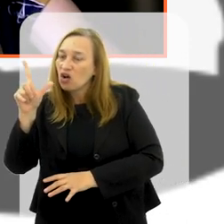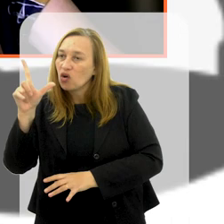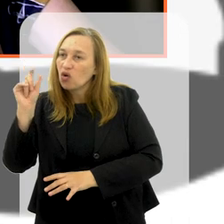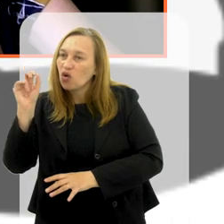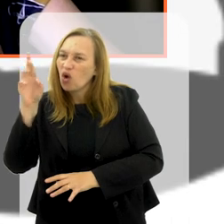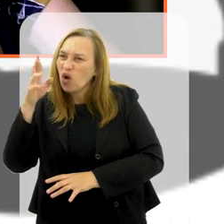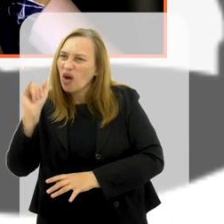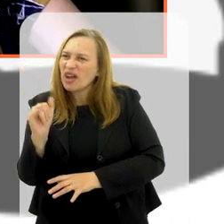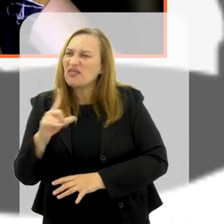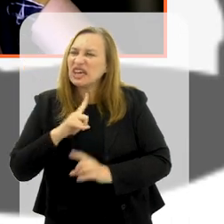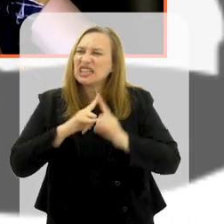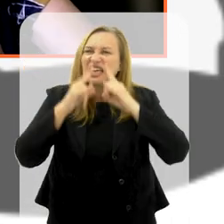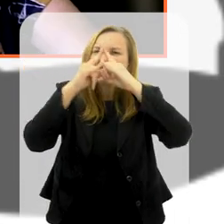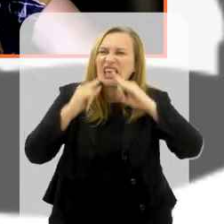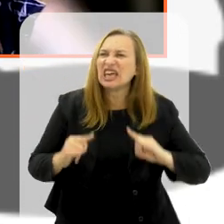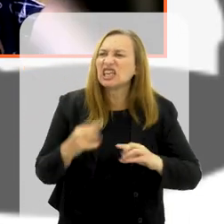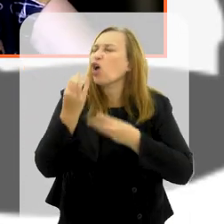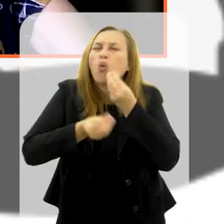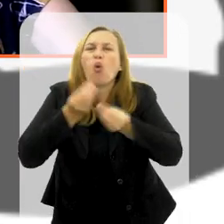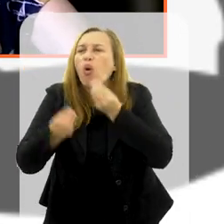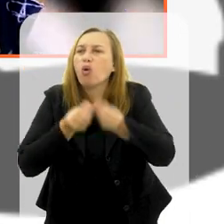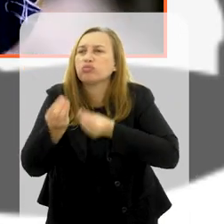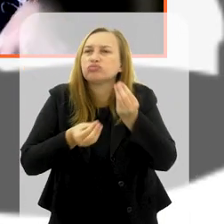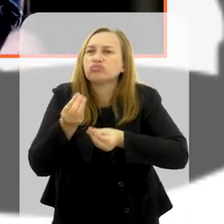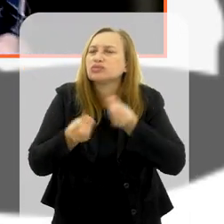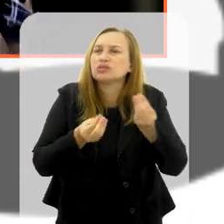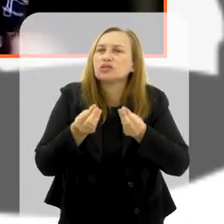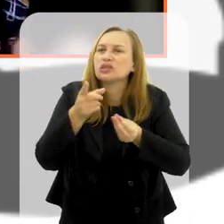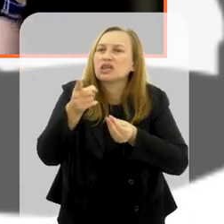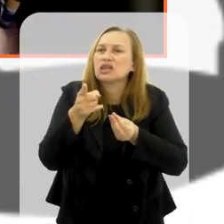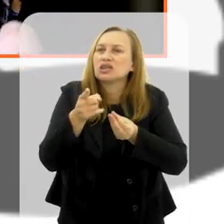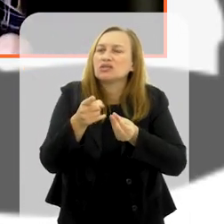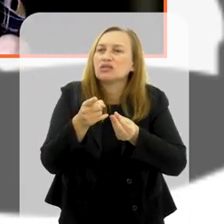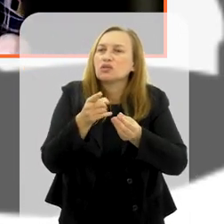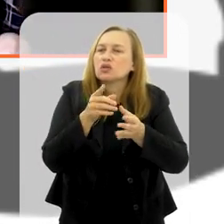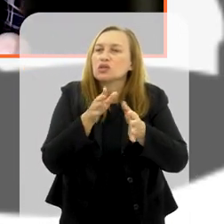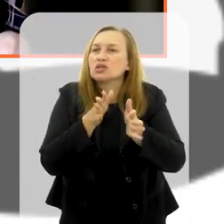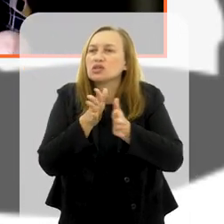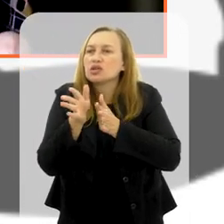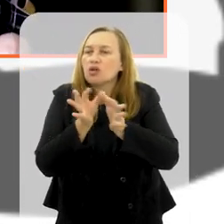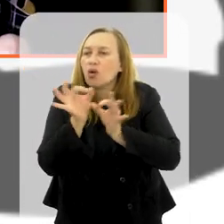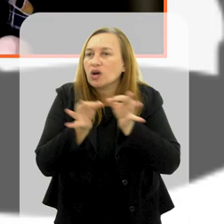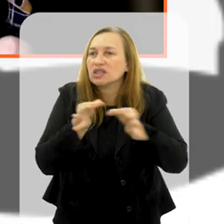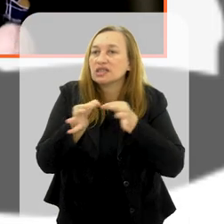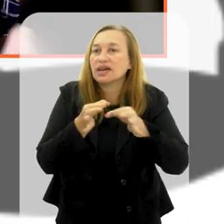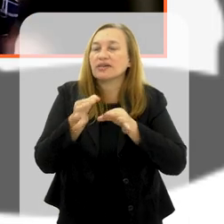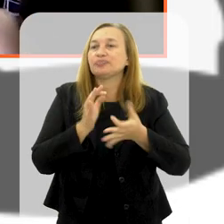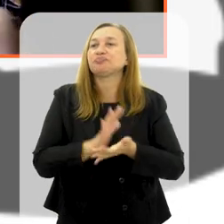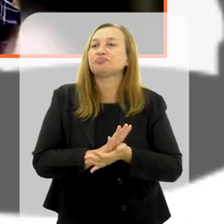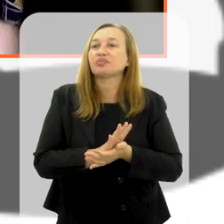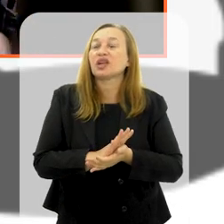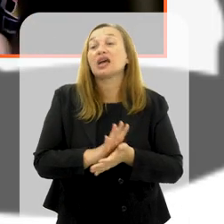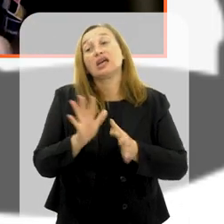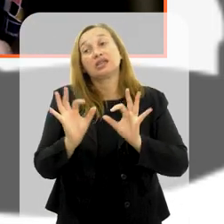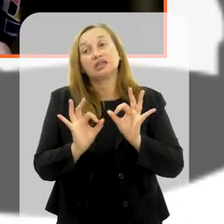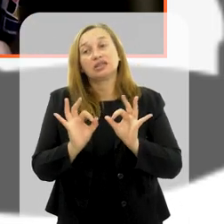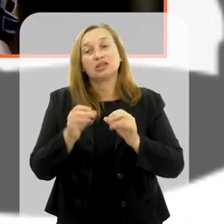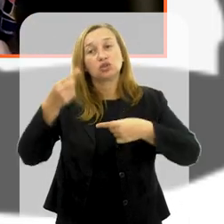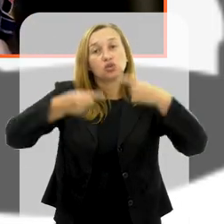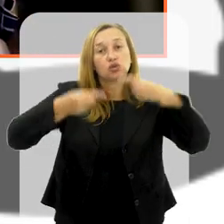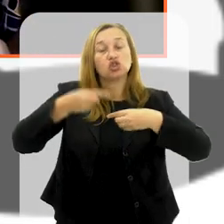ou fóruns, como que vocês vão subdividir? Como eles vão ser organizados fisicamente, isso está sendo